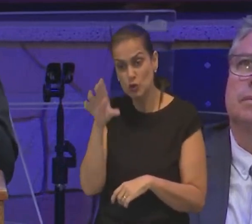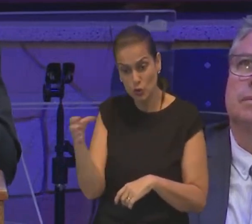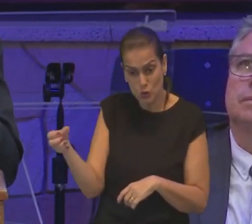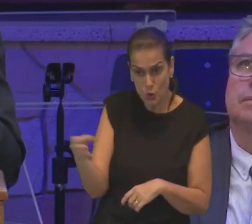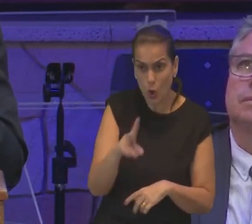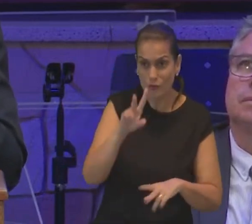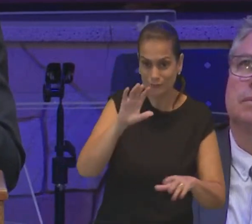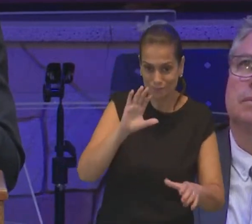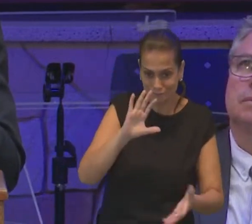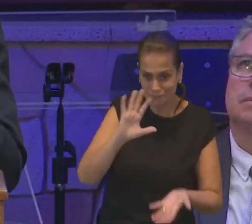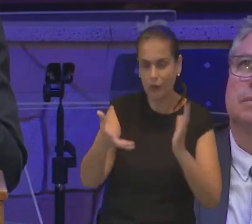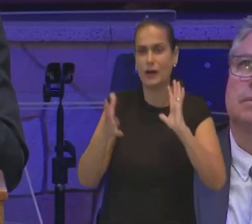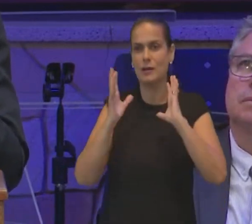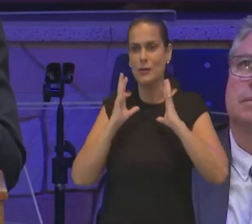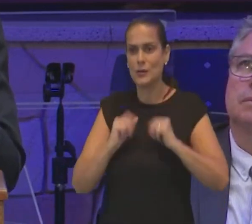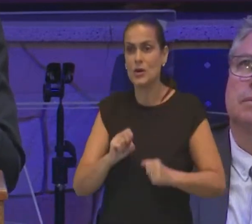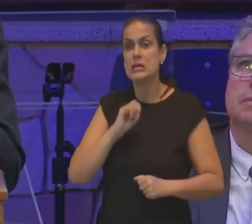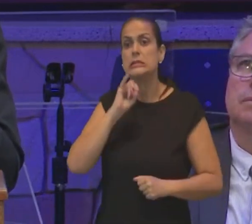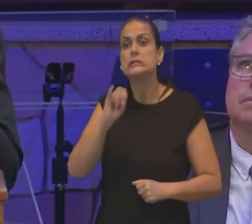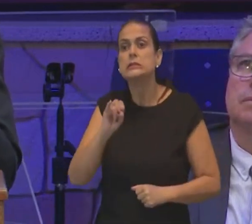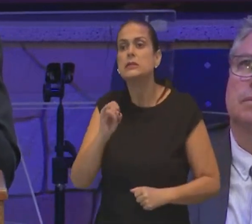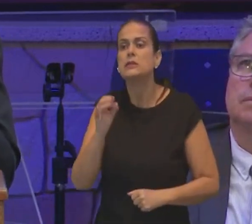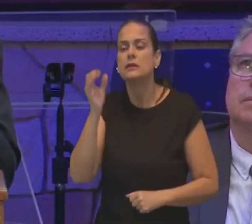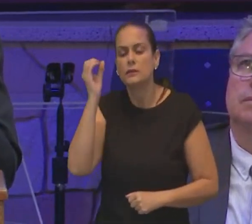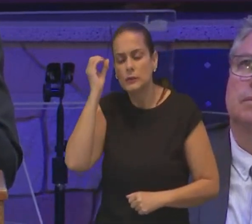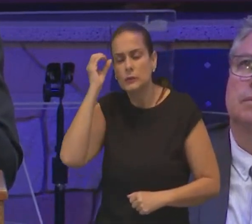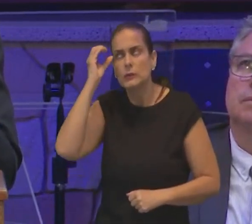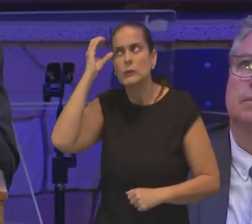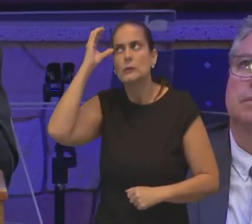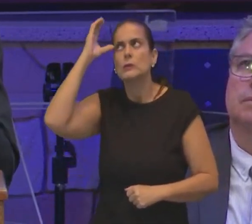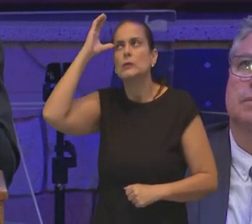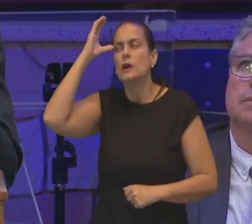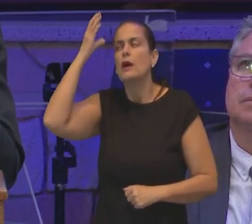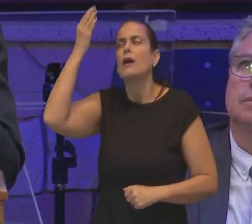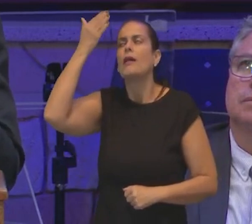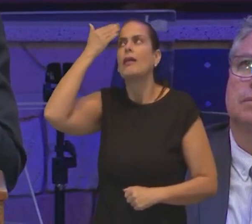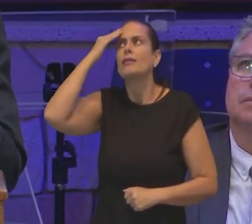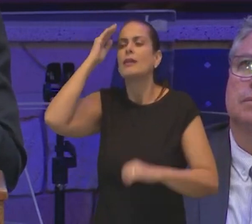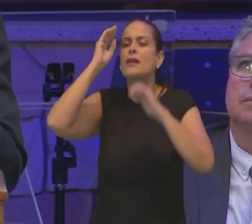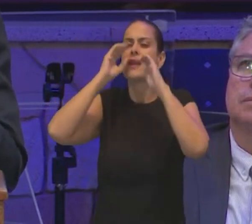novas criaturas se eles ouvirem do Evangelho.